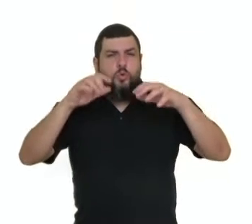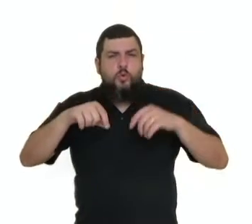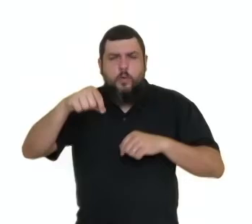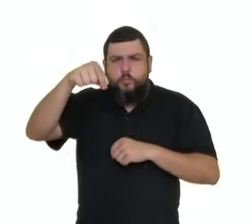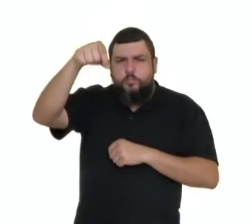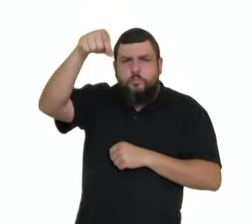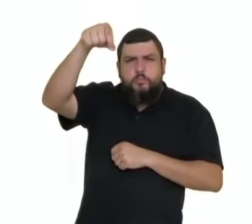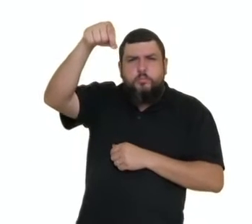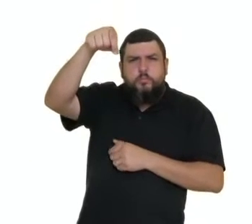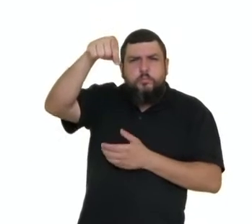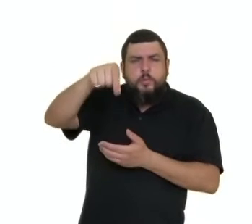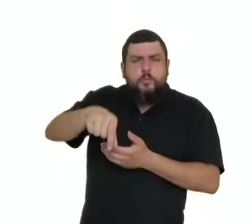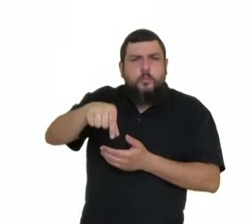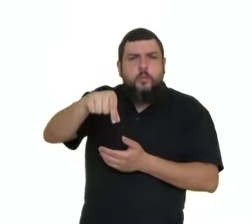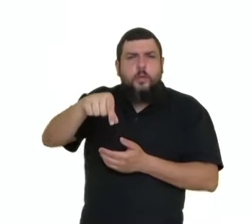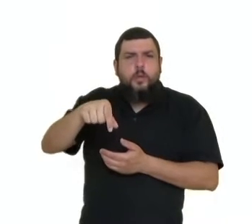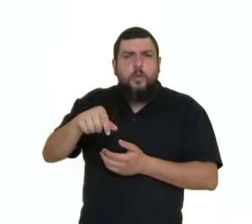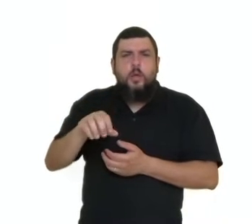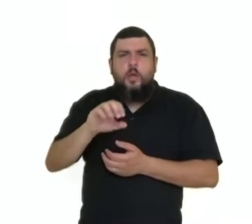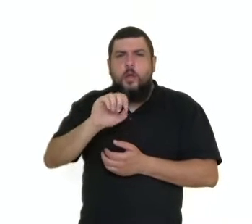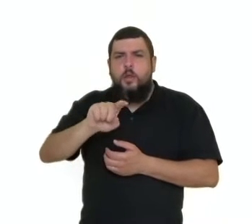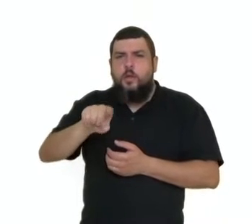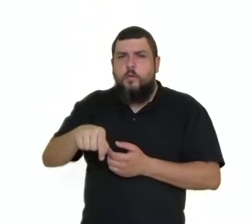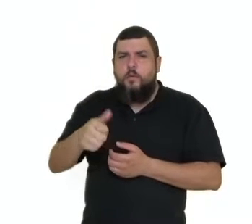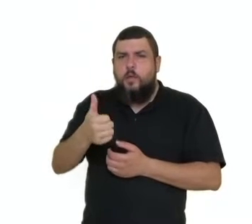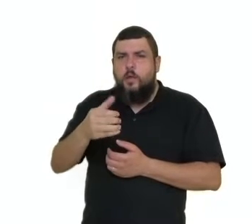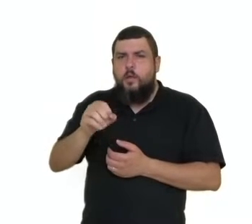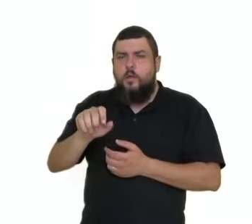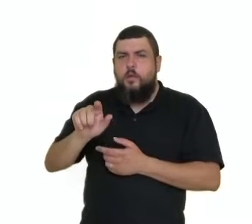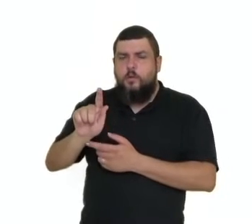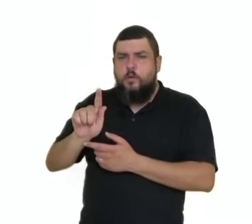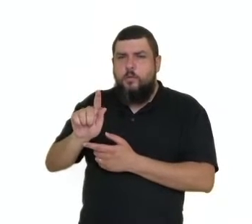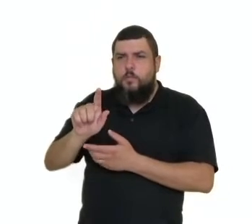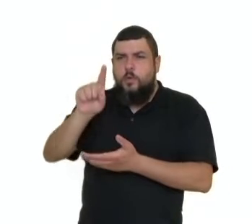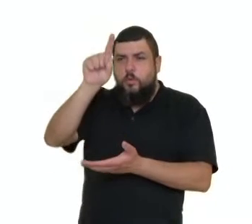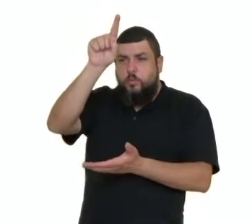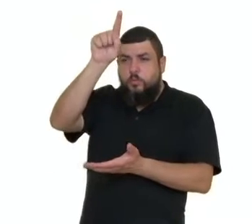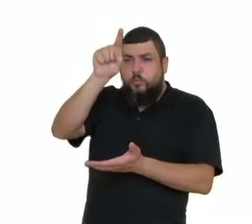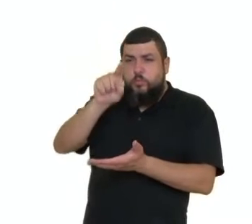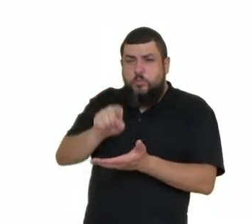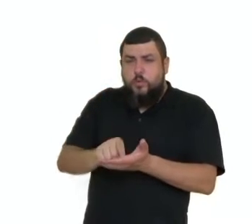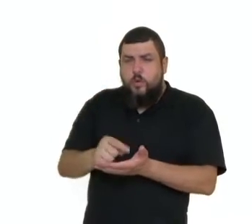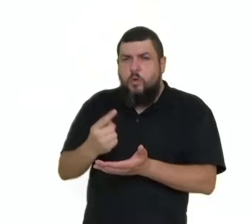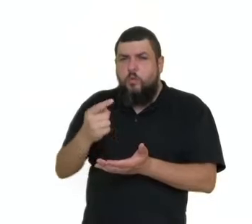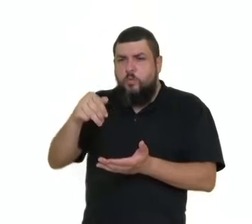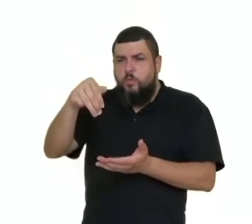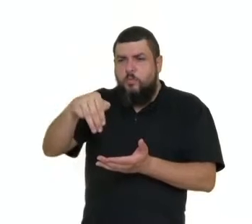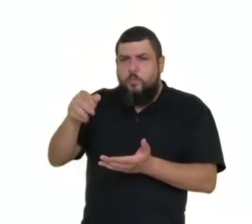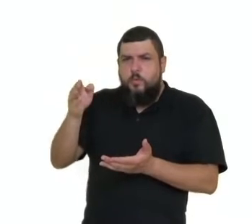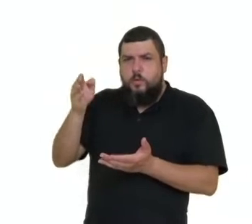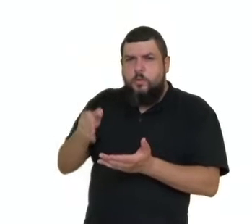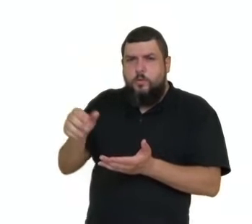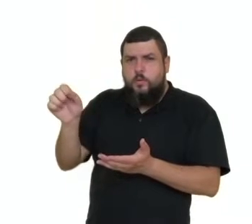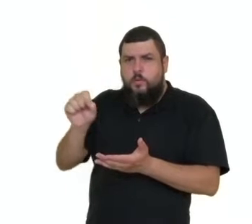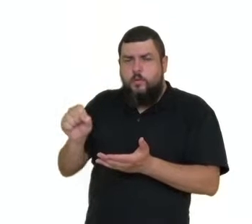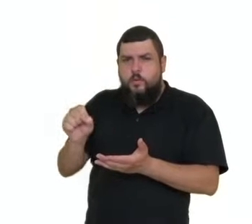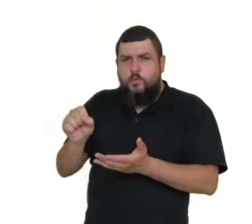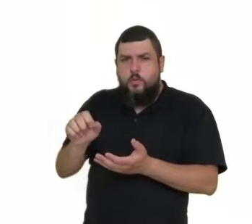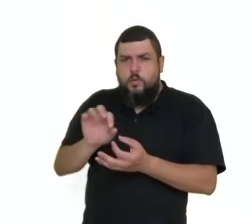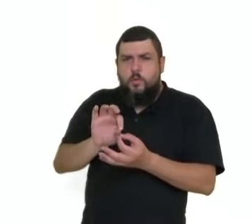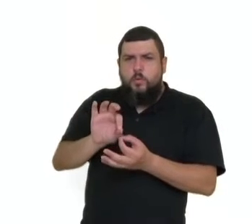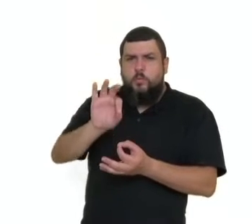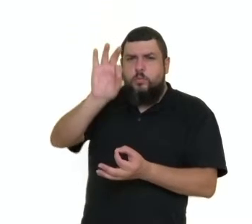0,10 gramas cai no ar com velocidade constante de 1 metro por segundo. percorrendo, assim, uma distância de